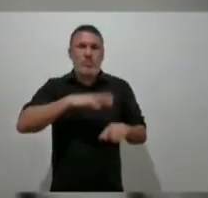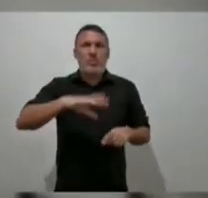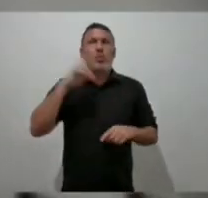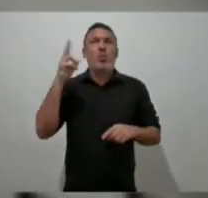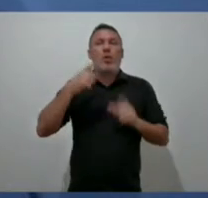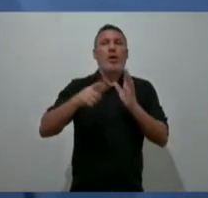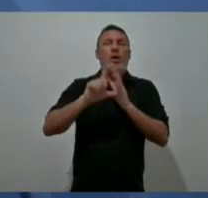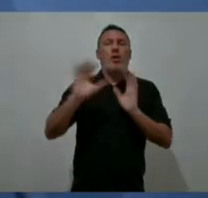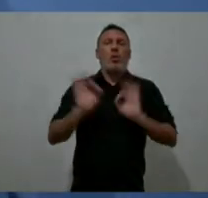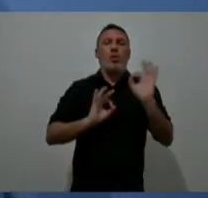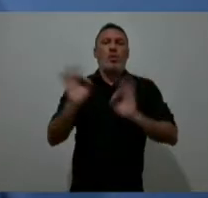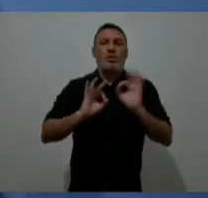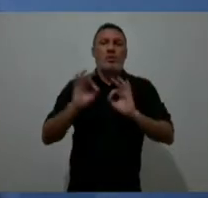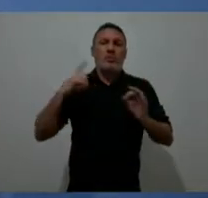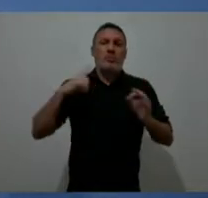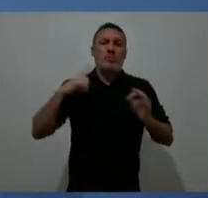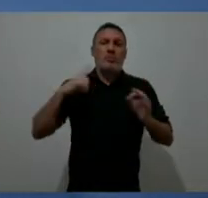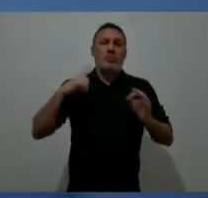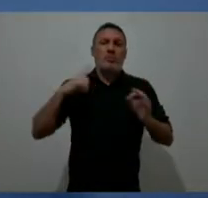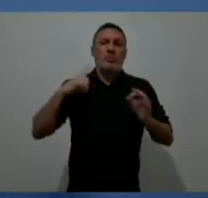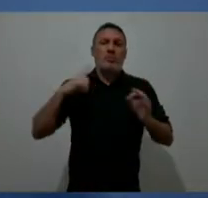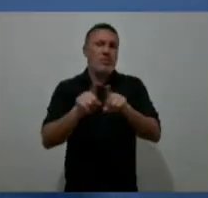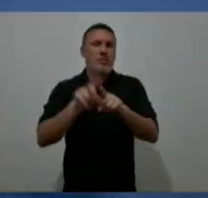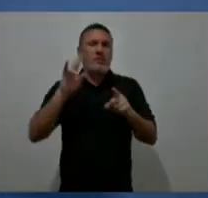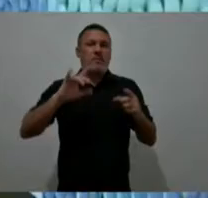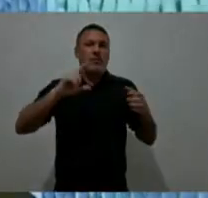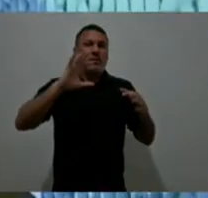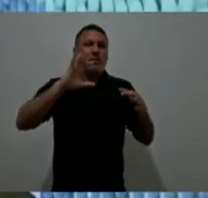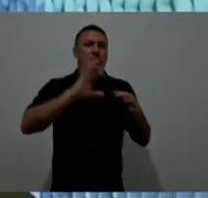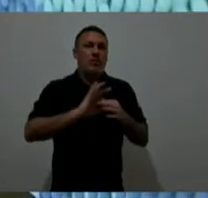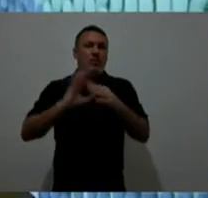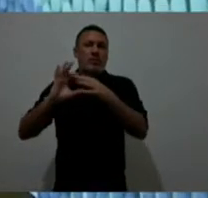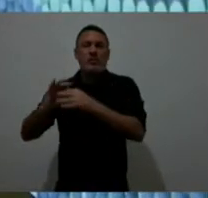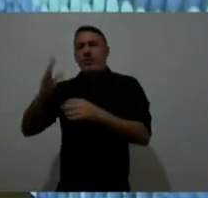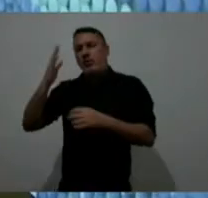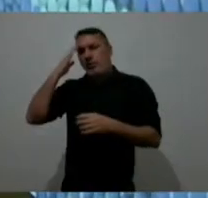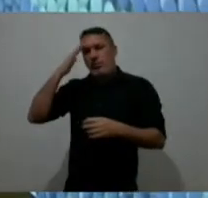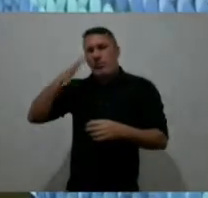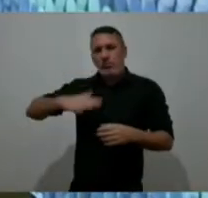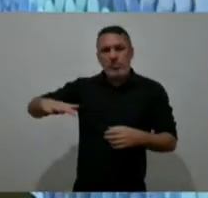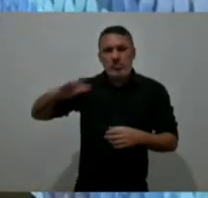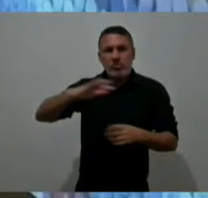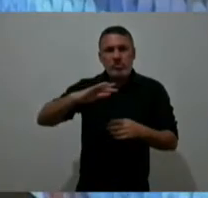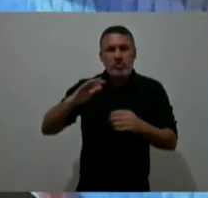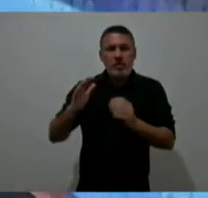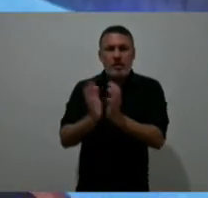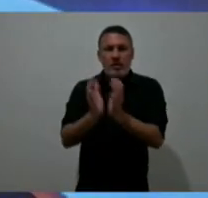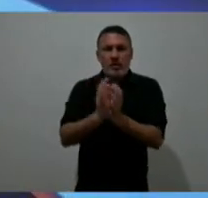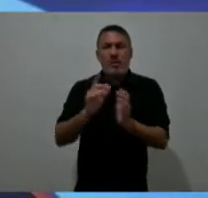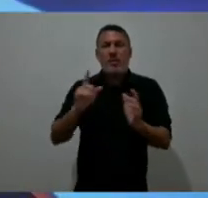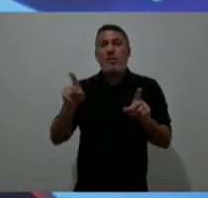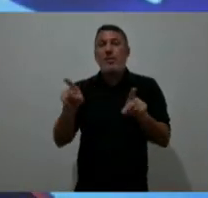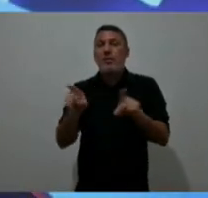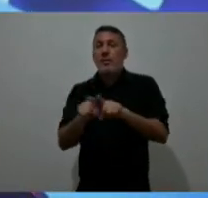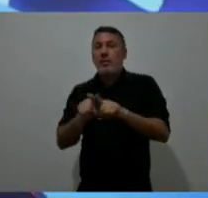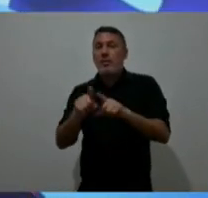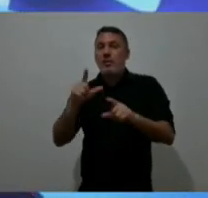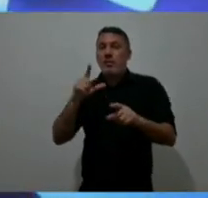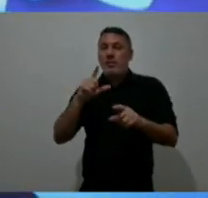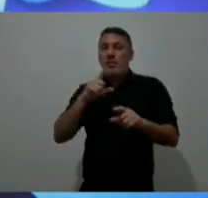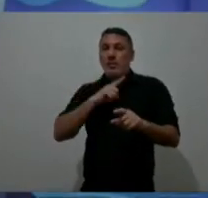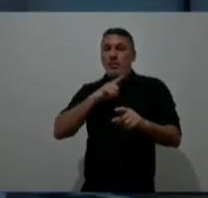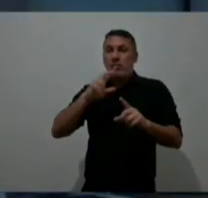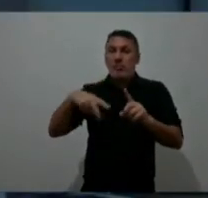tecnologia para nos conectar, trazer privacidade, mas também potencializar emoções, despertar os